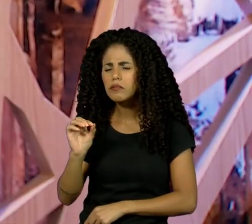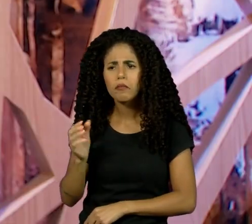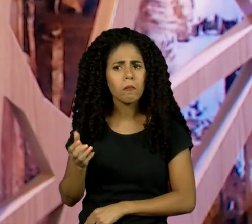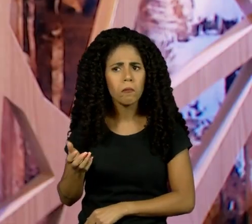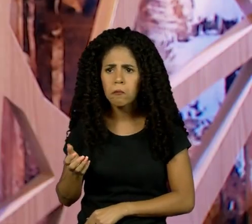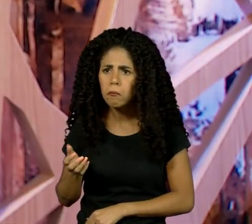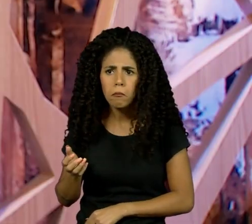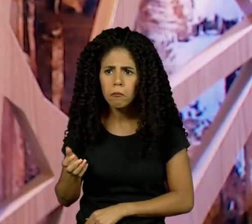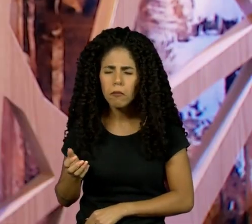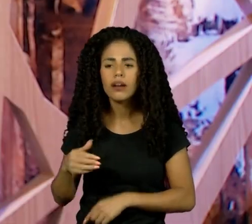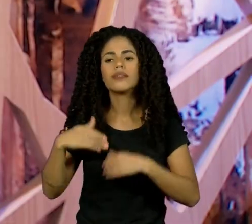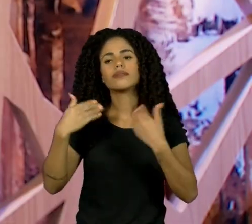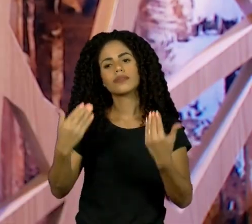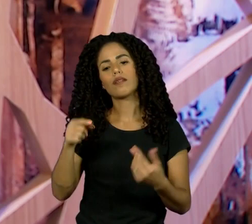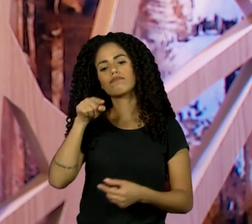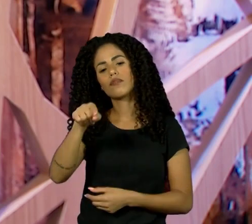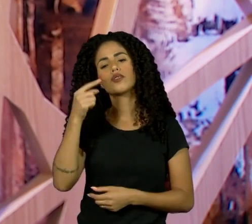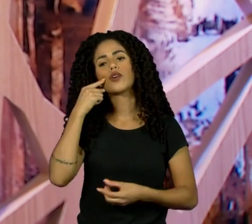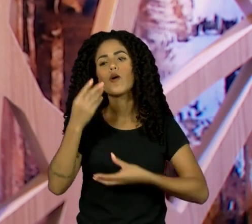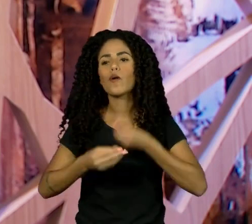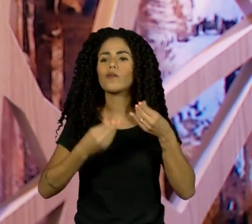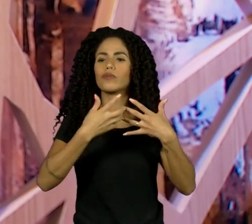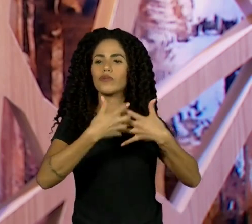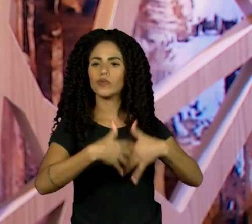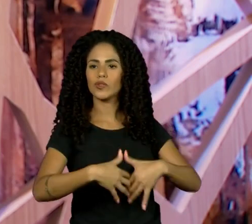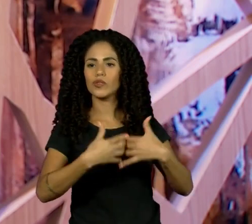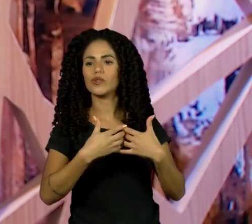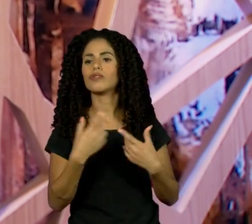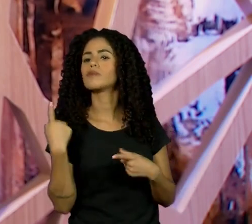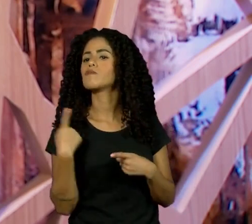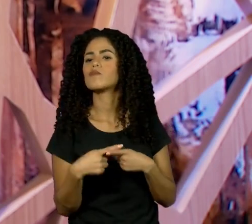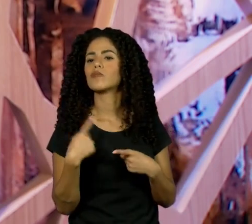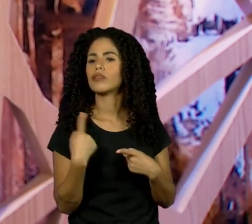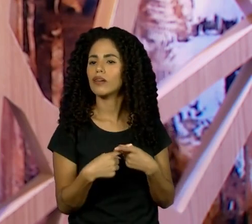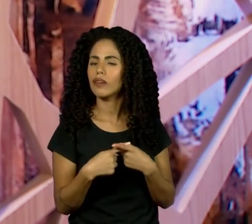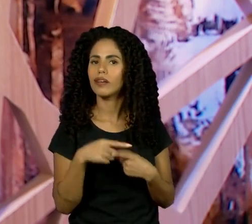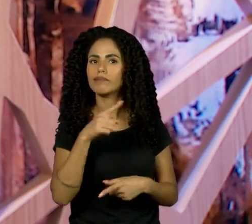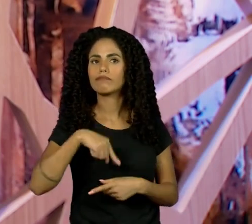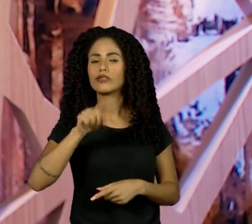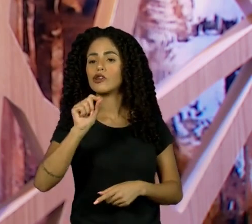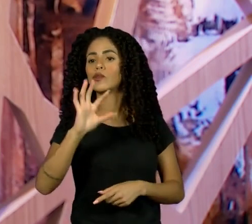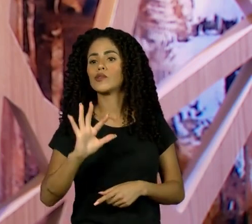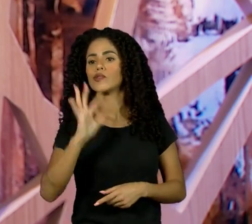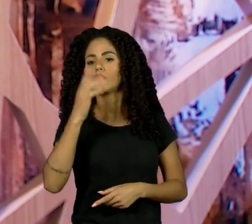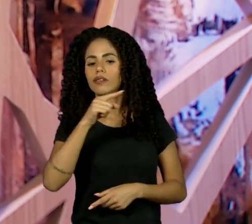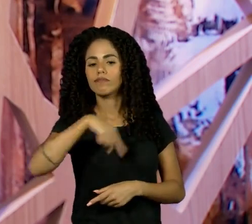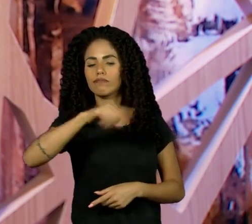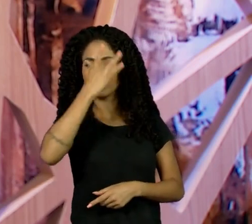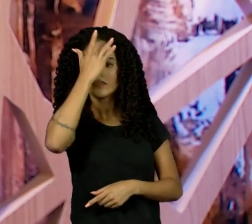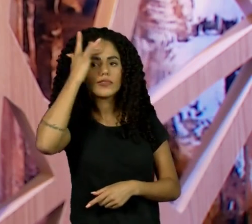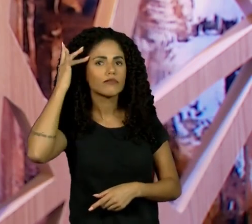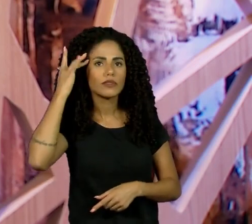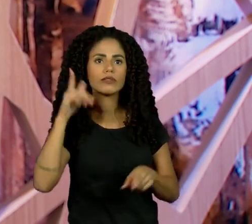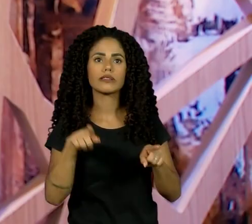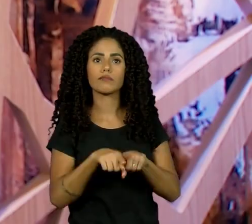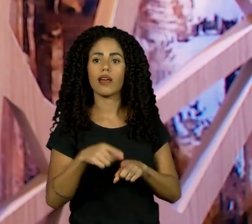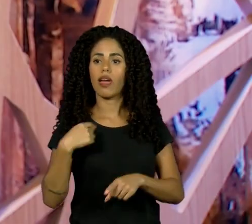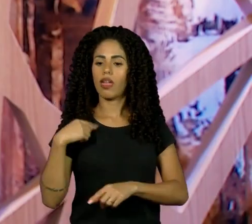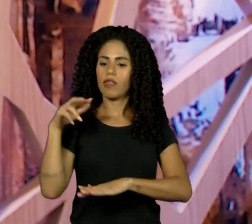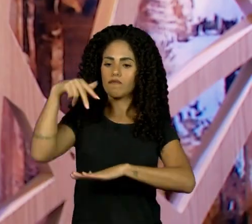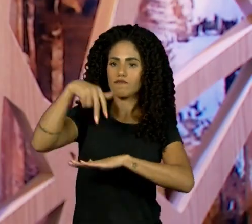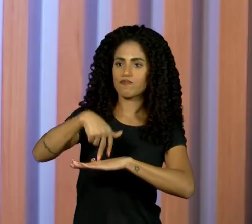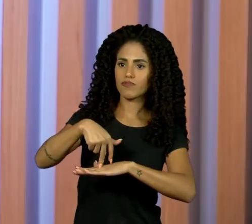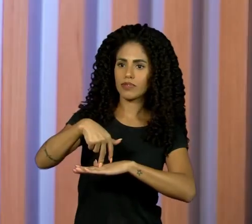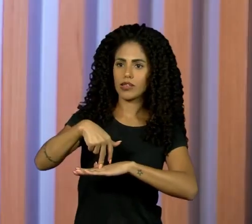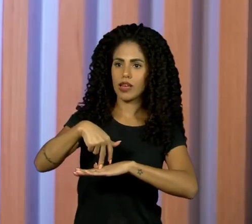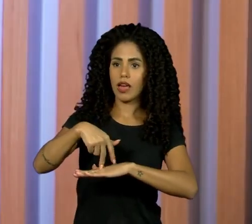acho que isso também reflete como o mercado funciona. Por quê? Porque o que chega primeiro para essas pessoas, e o fato de eu estar lá, não é a minha